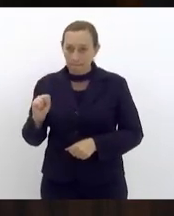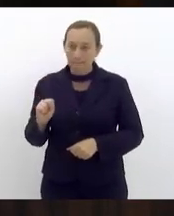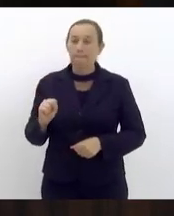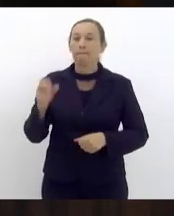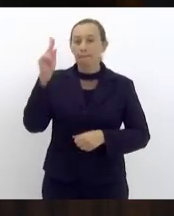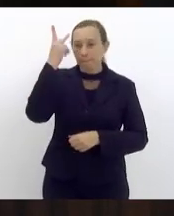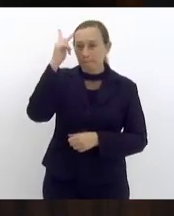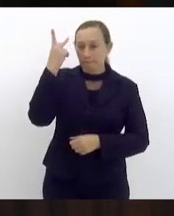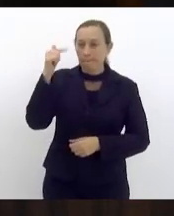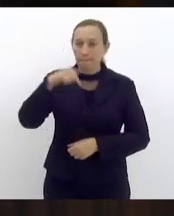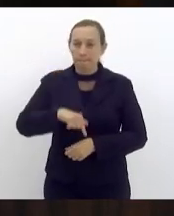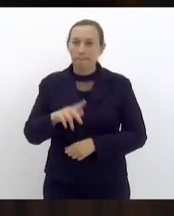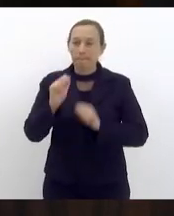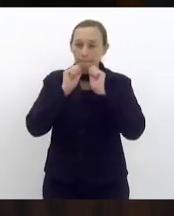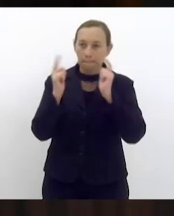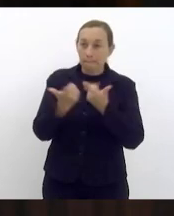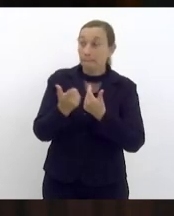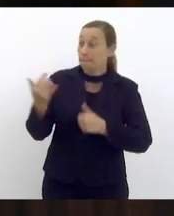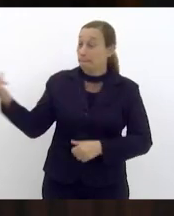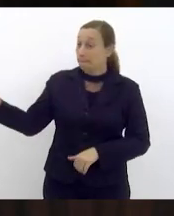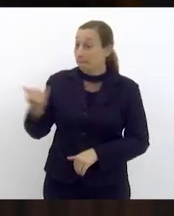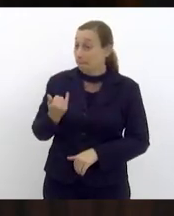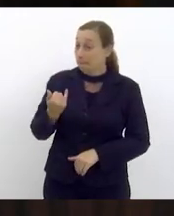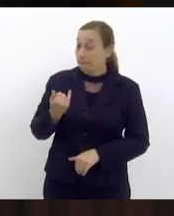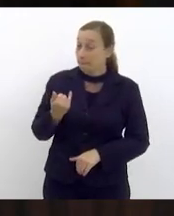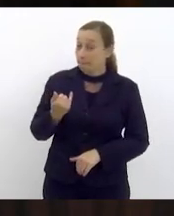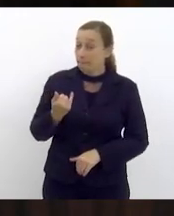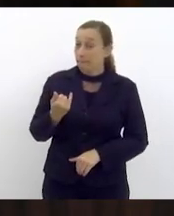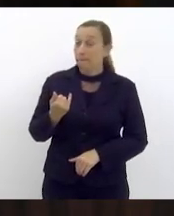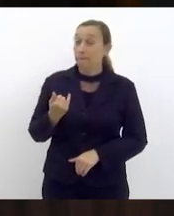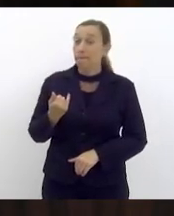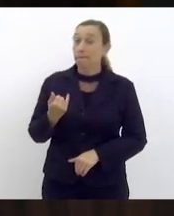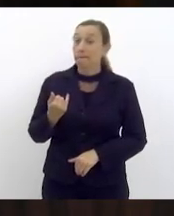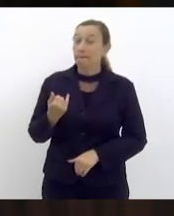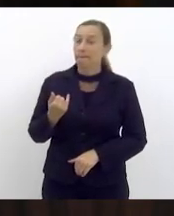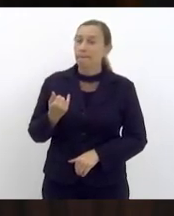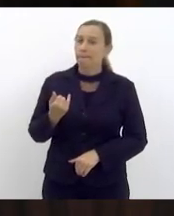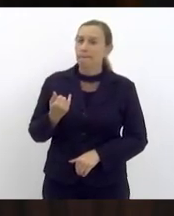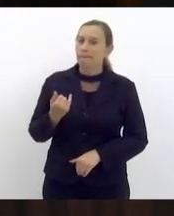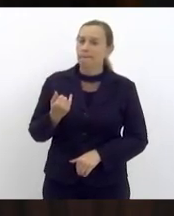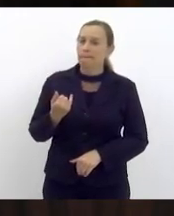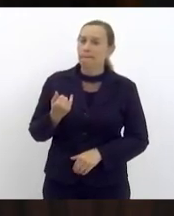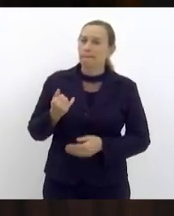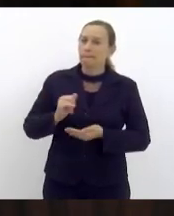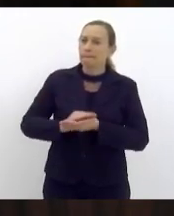Assembleia e ele me falou para mim comprar sempre o sabonete antes